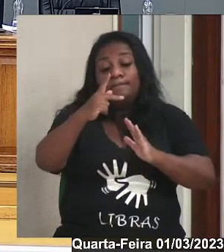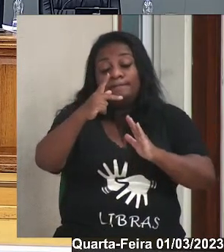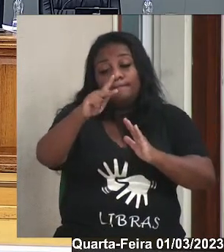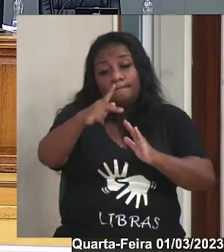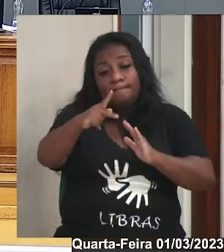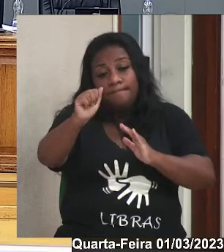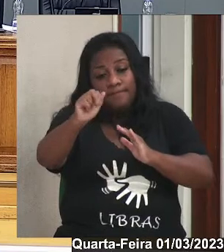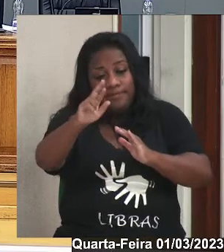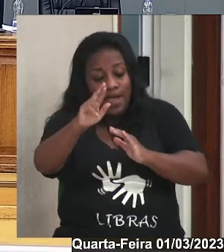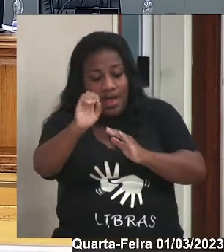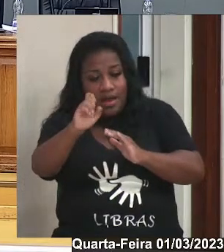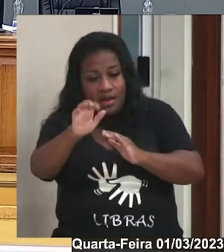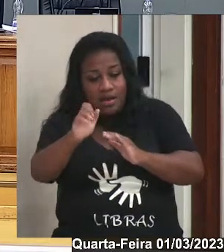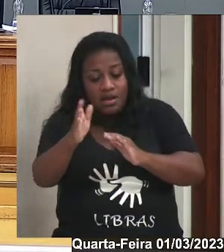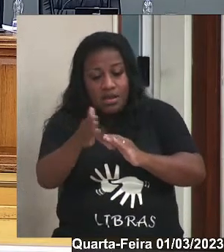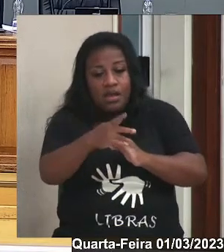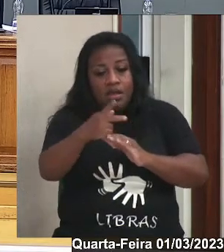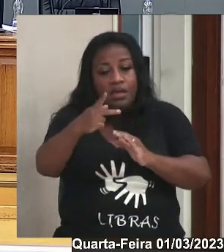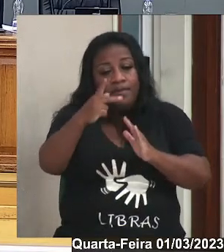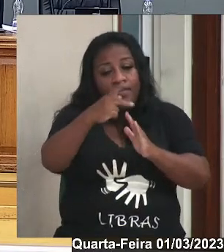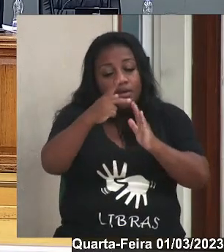das Artes, CEP